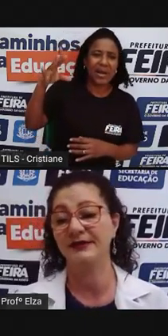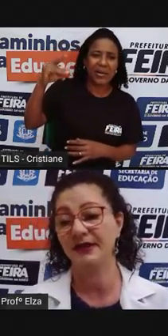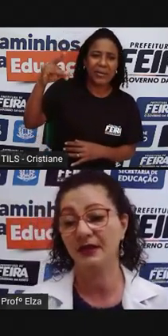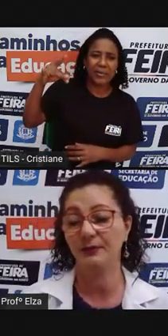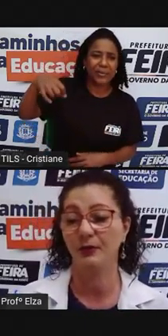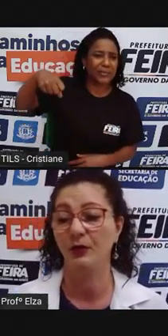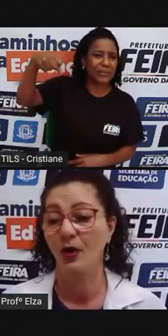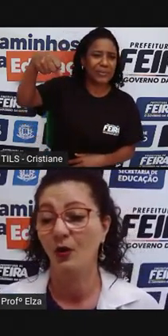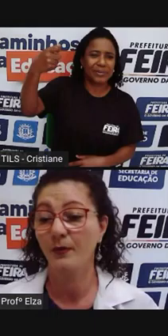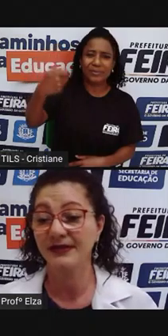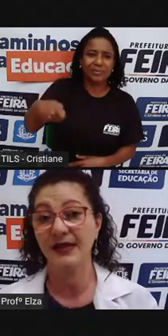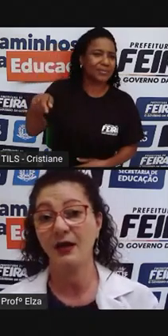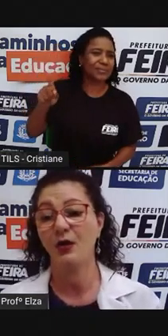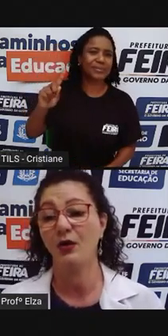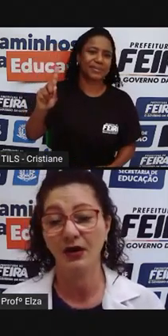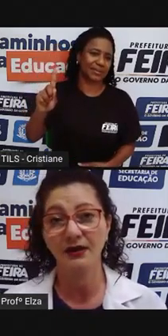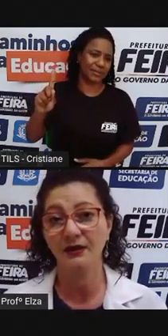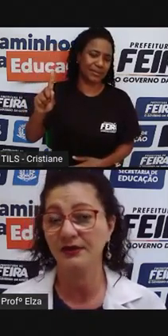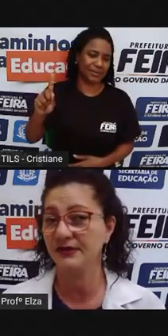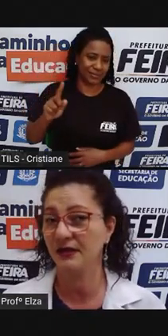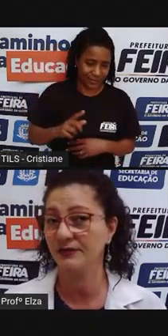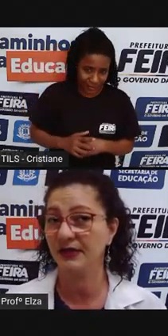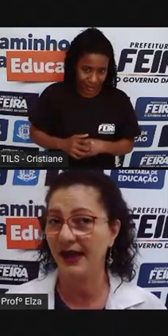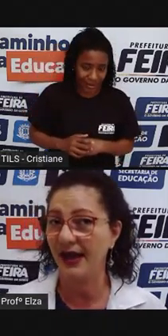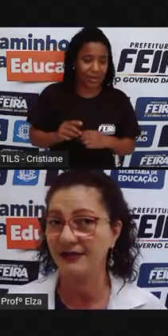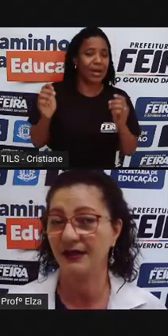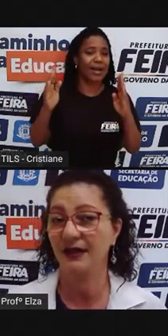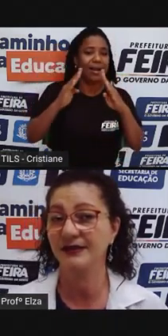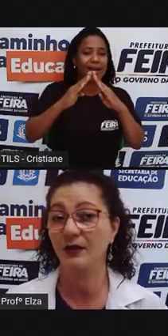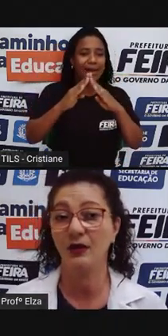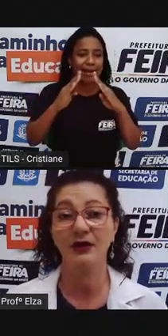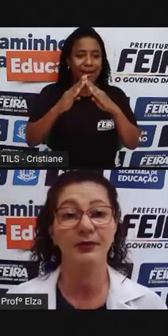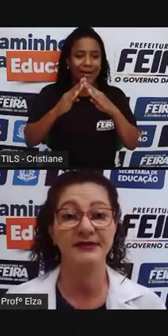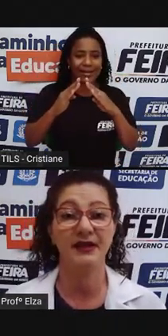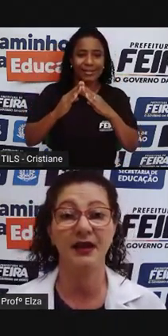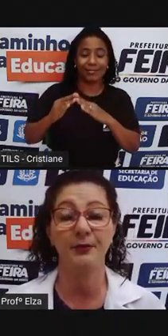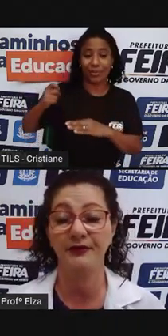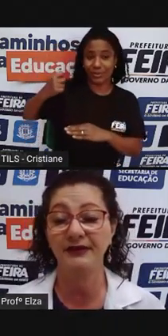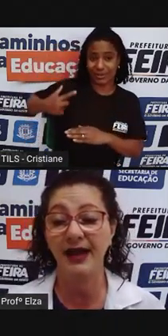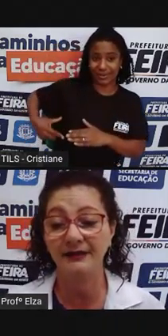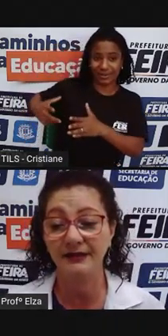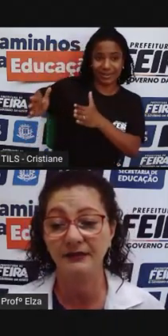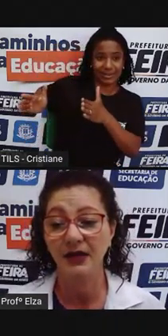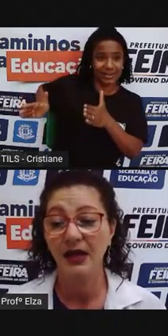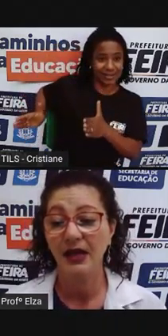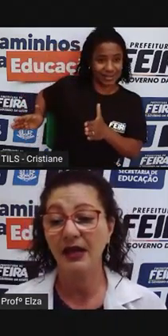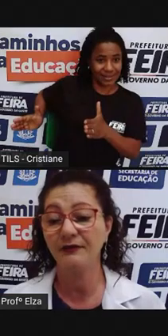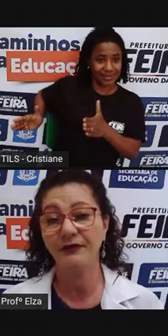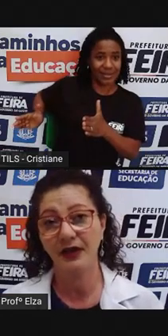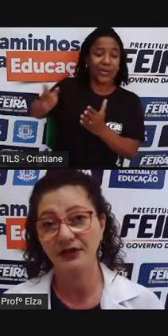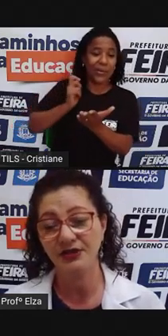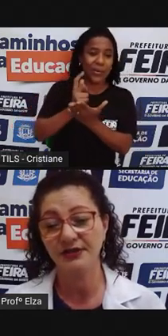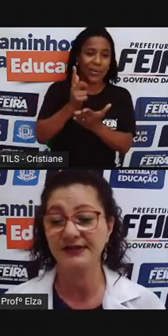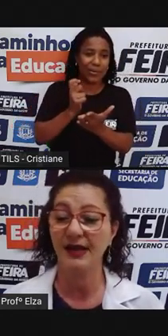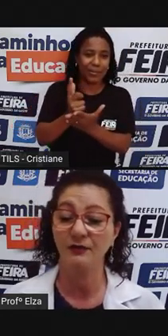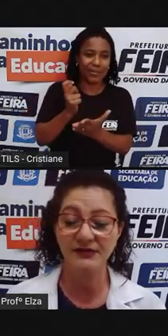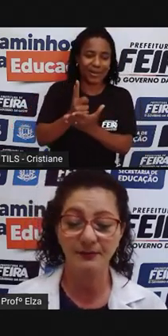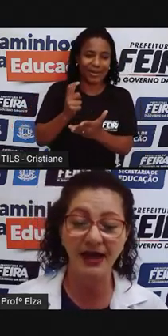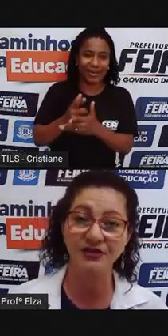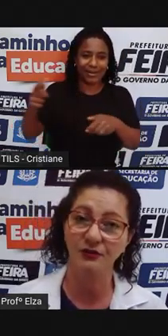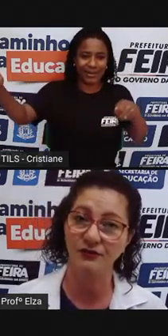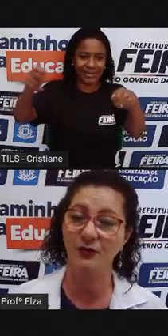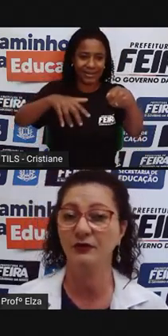por exemplo, uma sacola que nós temos em casa, aquela sacola que pode ser reaproveitada, em vez de